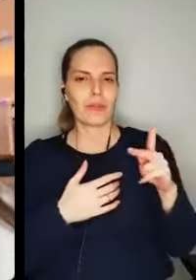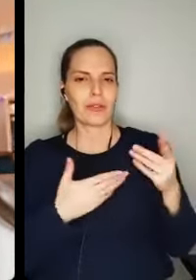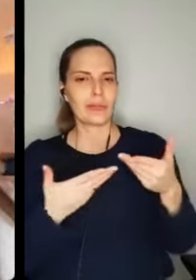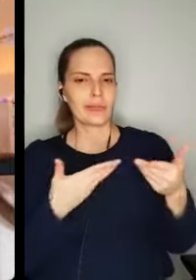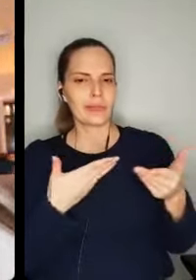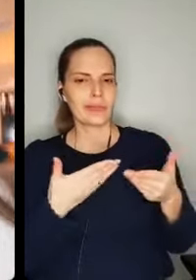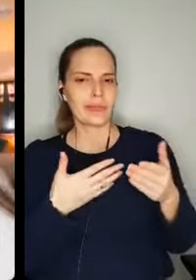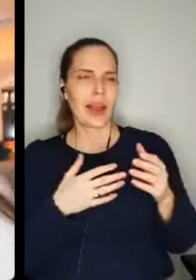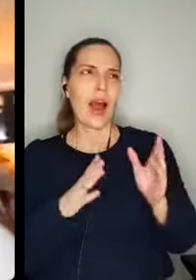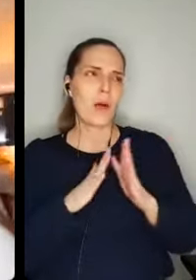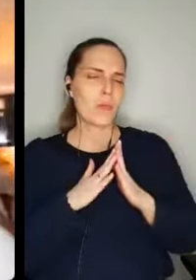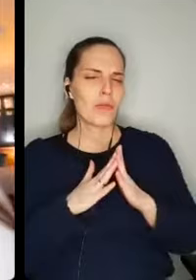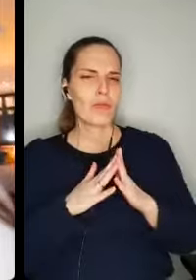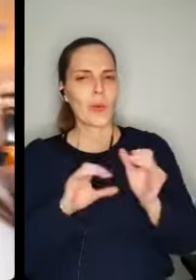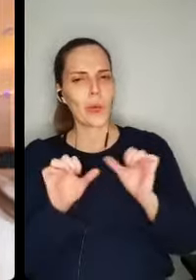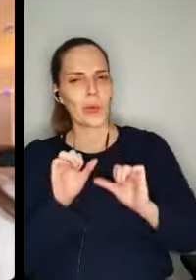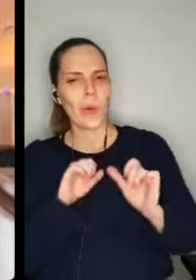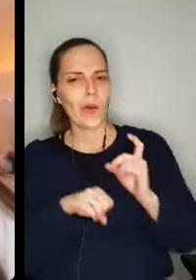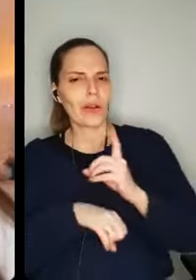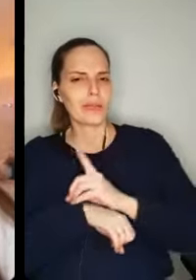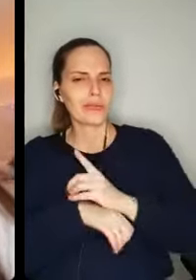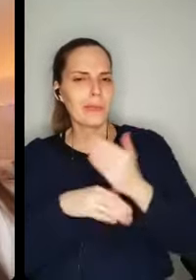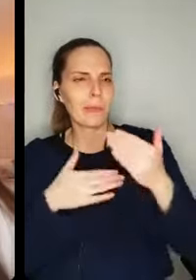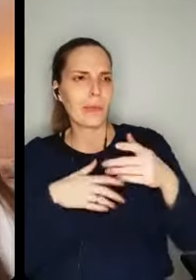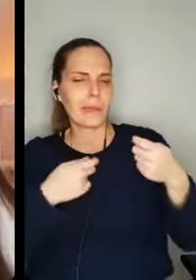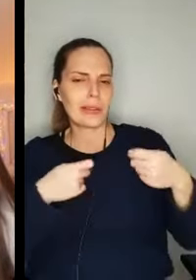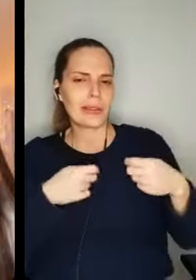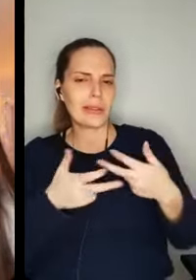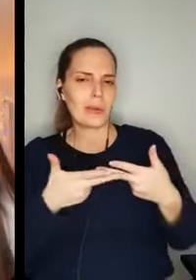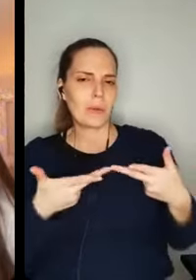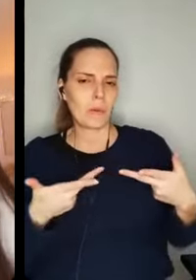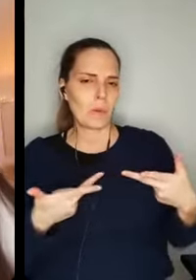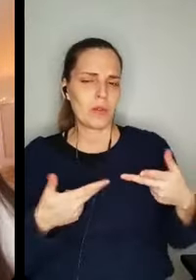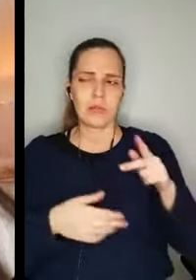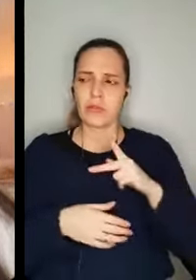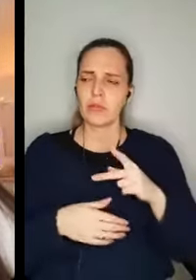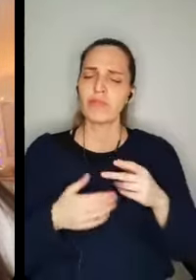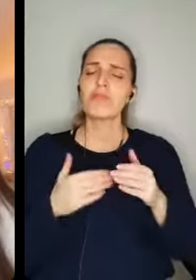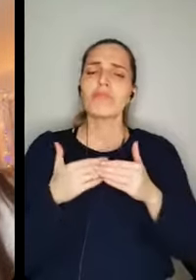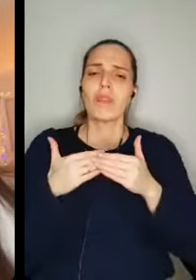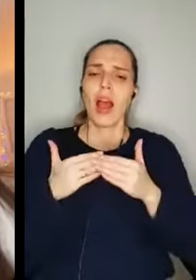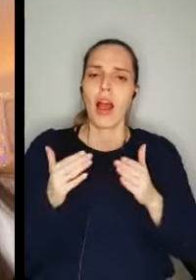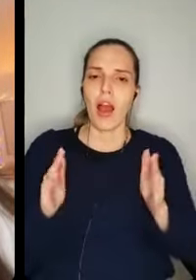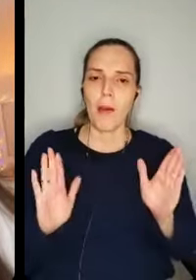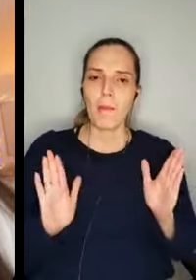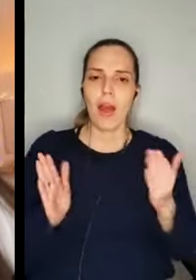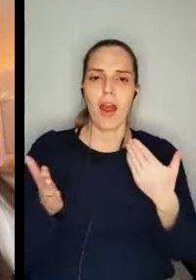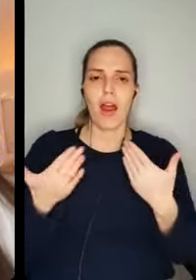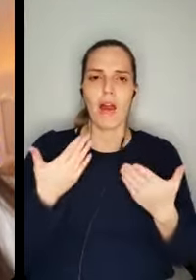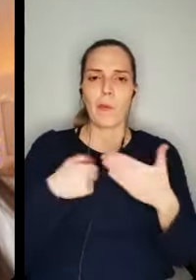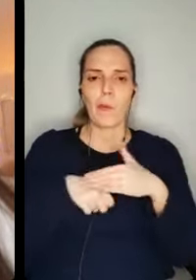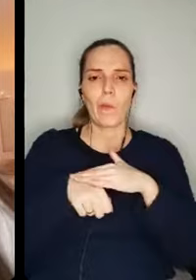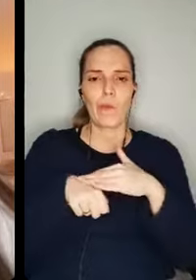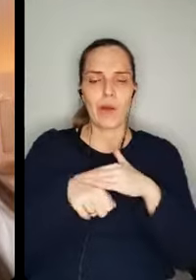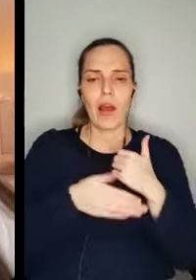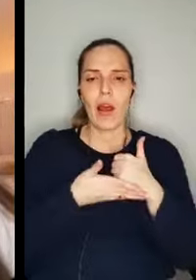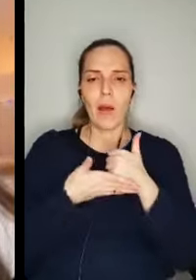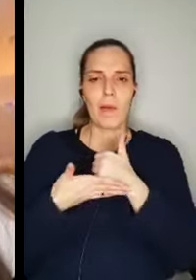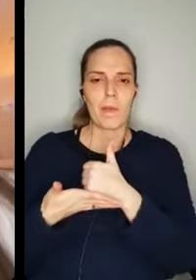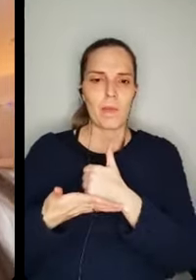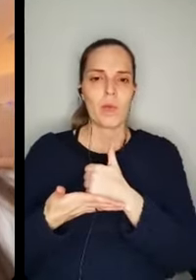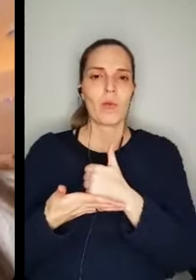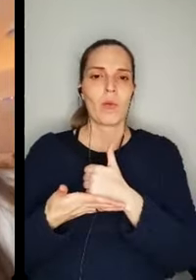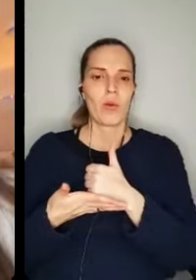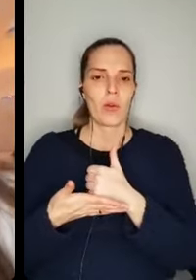prova, ou algo nesse sentido. Eles sempre estiveram bem abertos para qualquer tipo de conversa e apoio que precisasse, até mesmo a